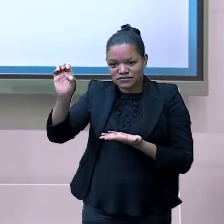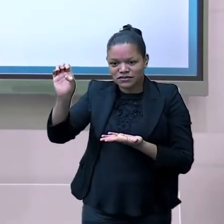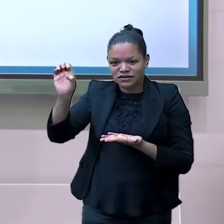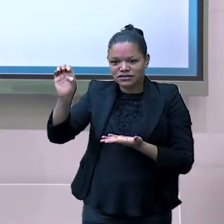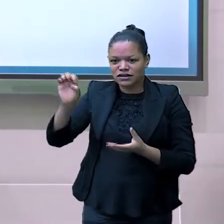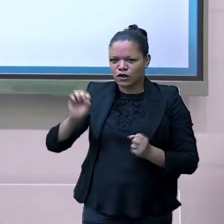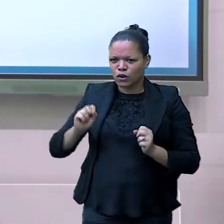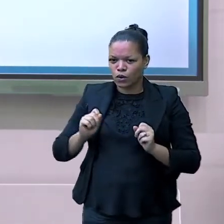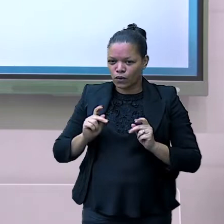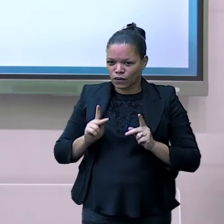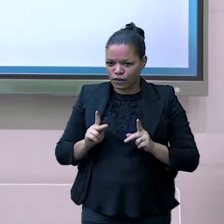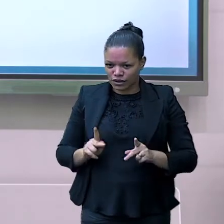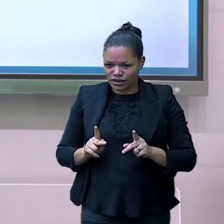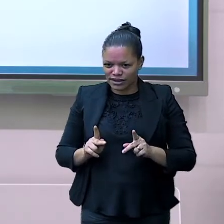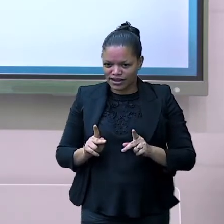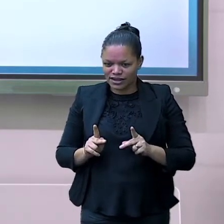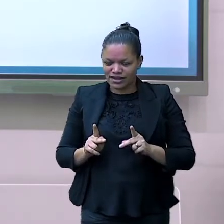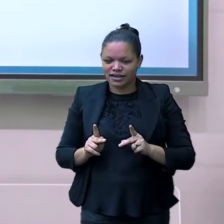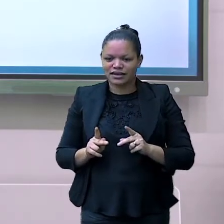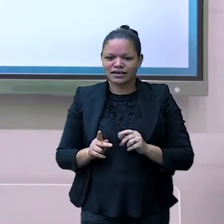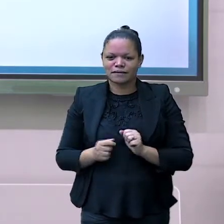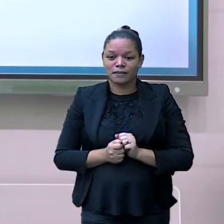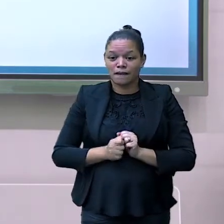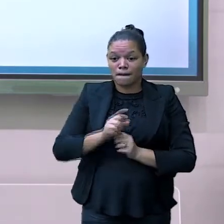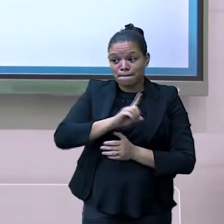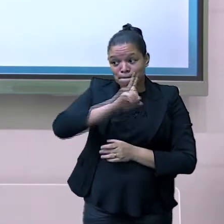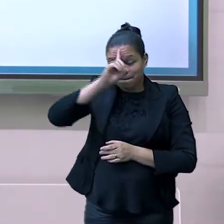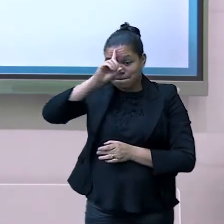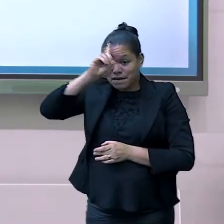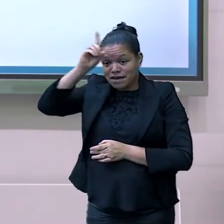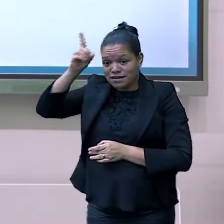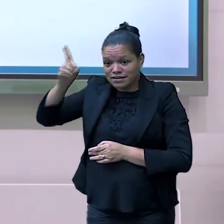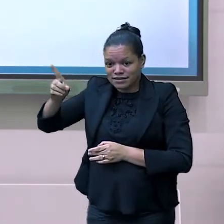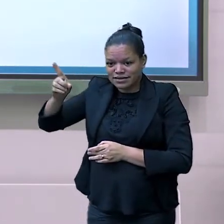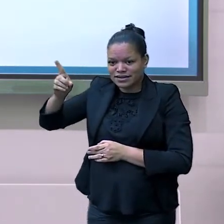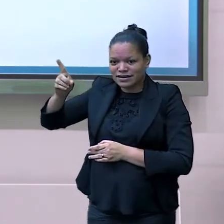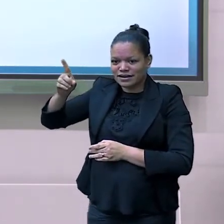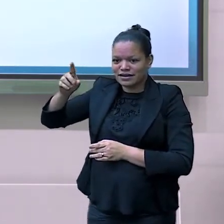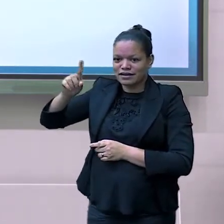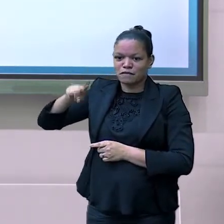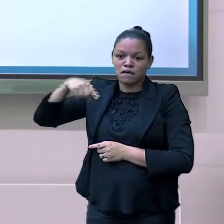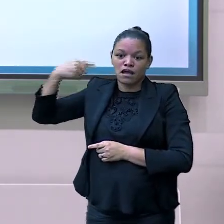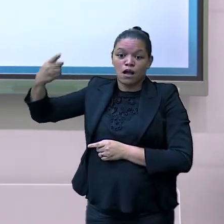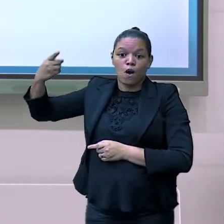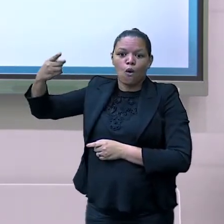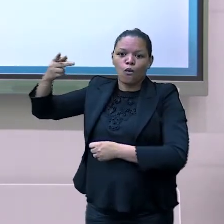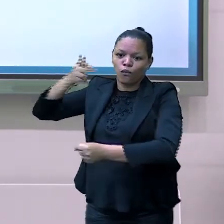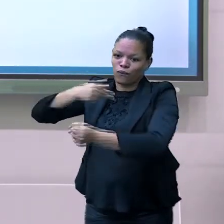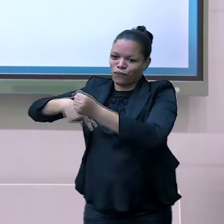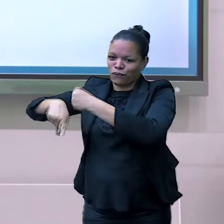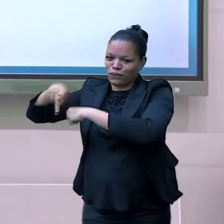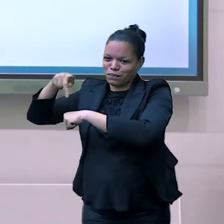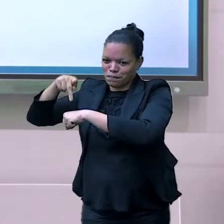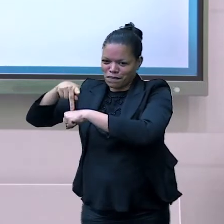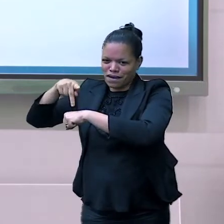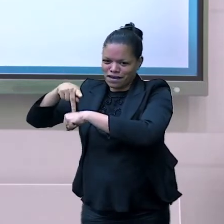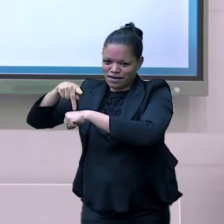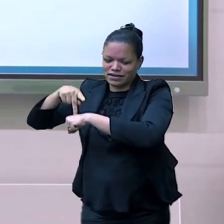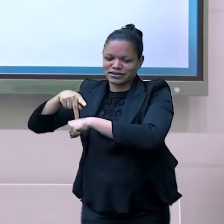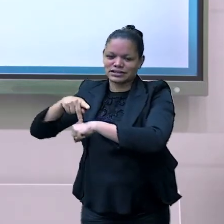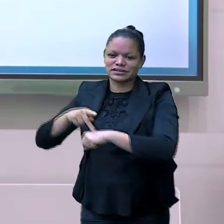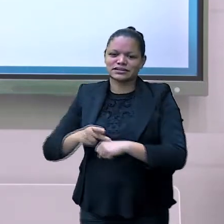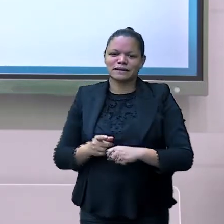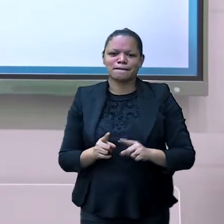nosso país, nós estamos exportando ou matéria-prima ou mão de obra. E a exportação, ela pode